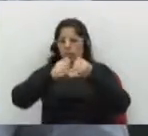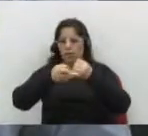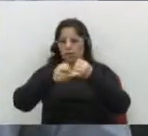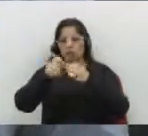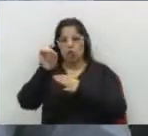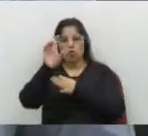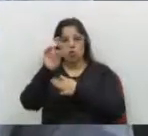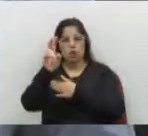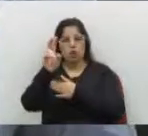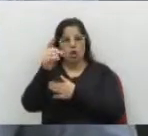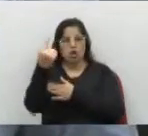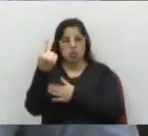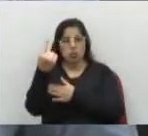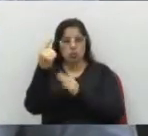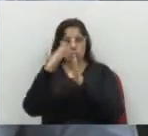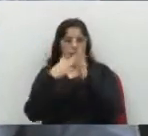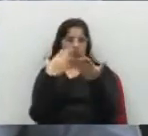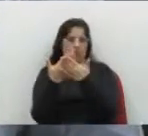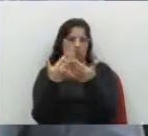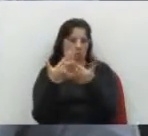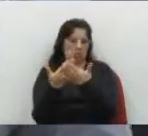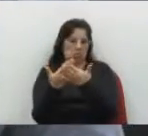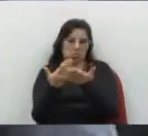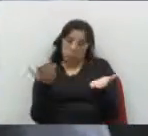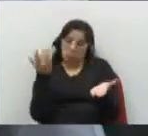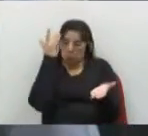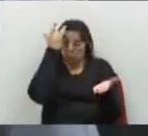lote deve ter sido entregue na cidade inteira.